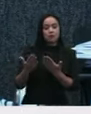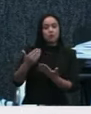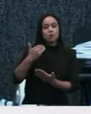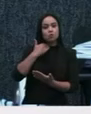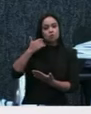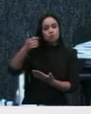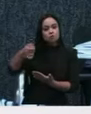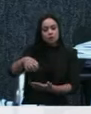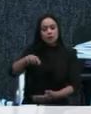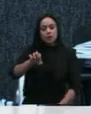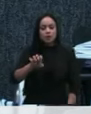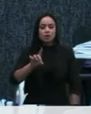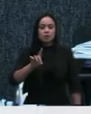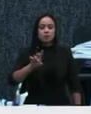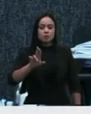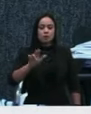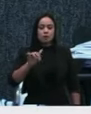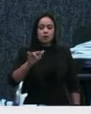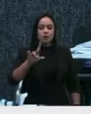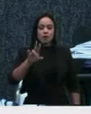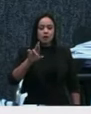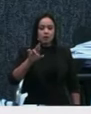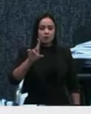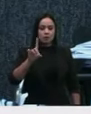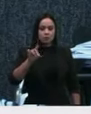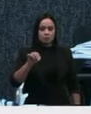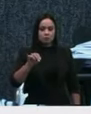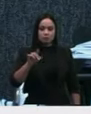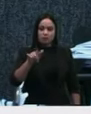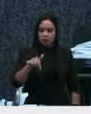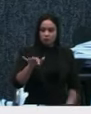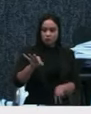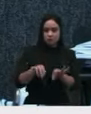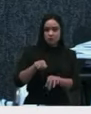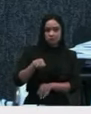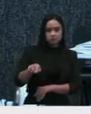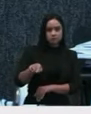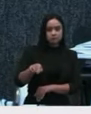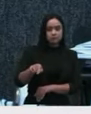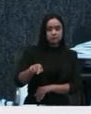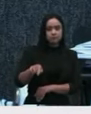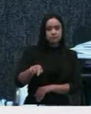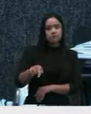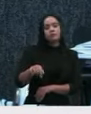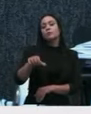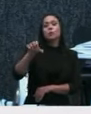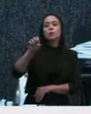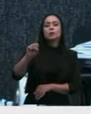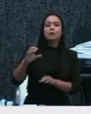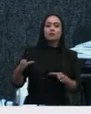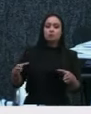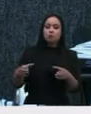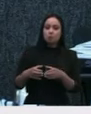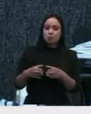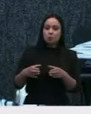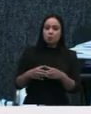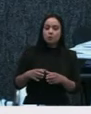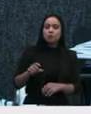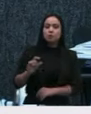juiz Eduardo apio Esse foi o julgamento a oitava turma